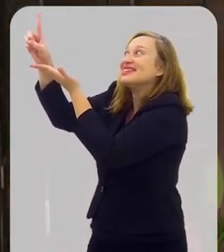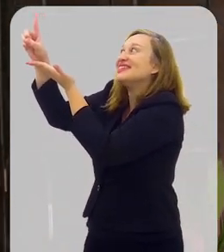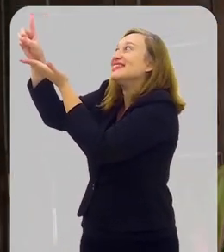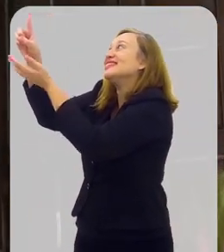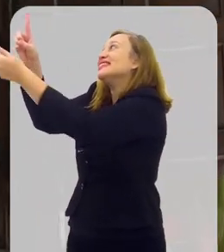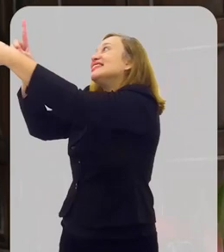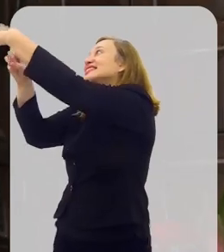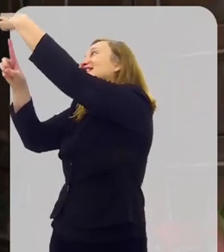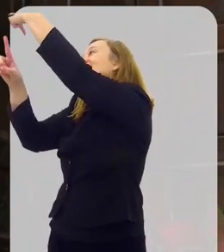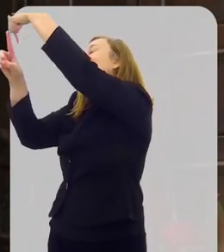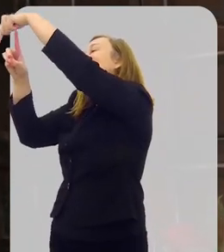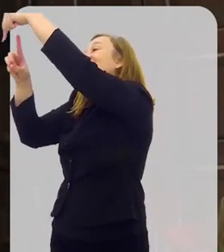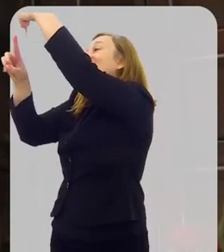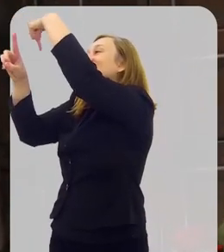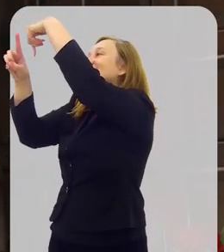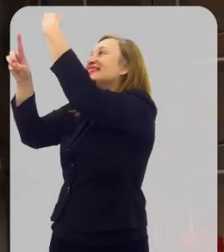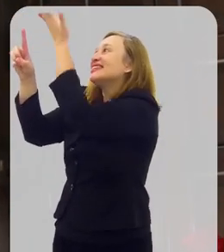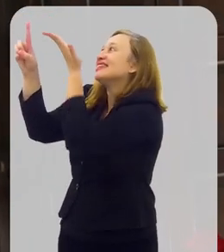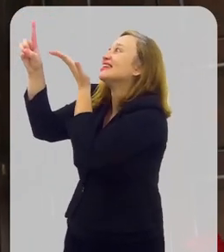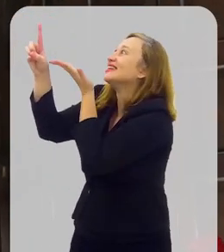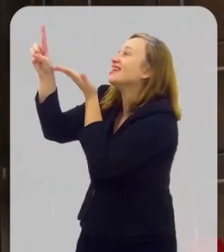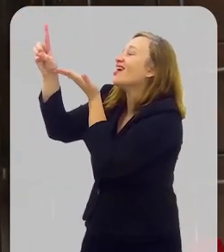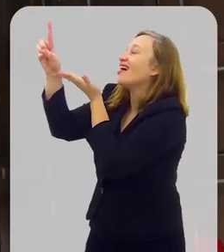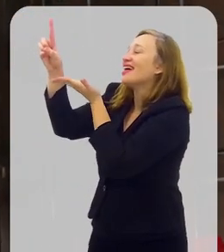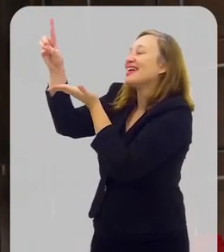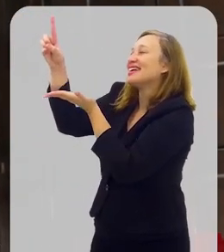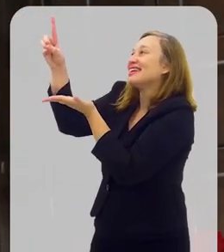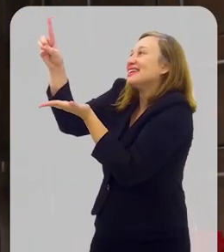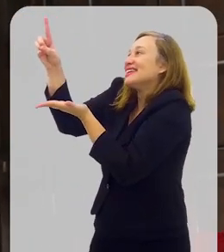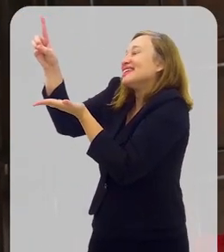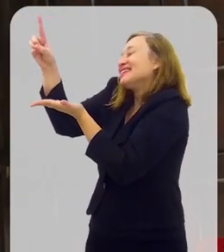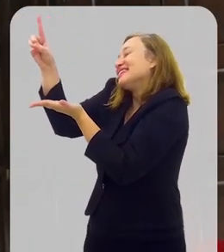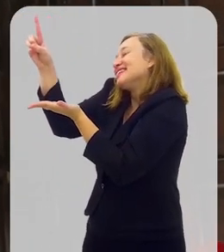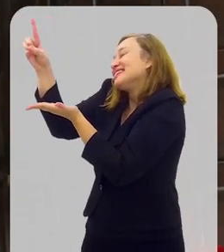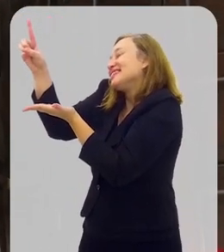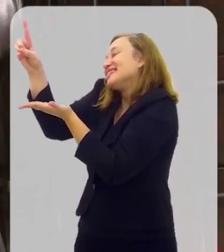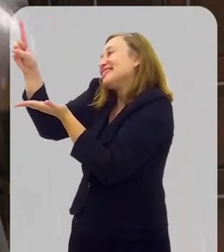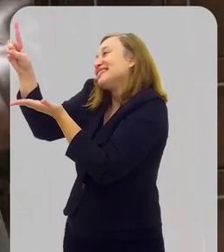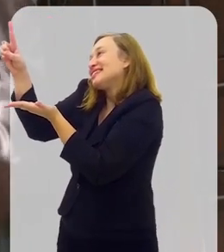Senhor Santo Santo é o